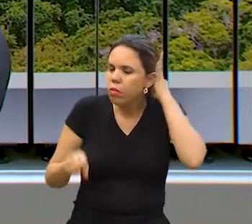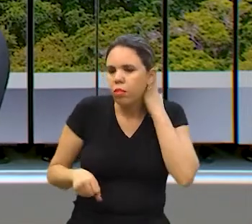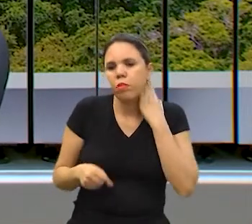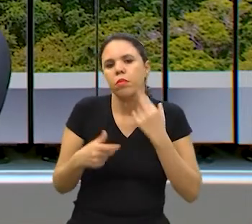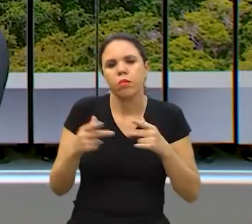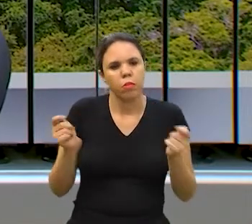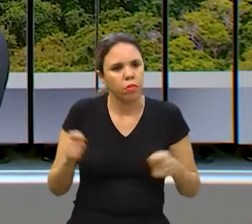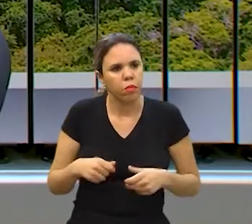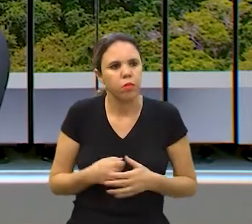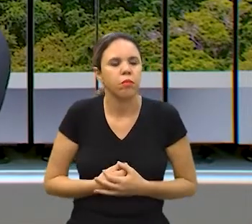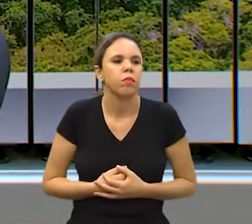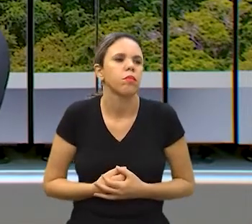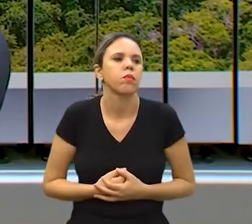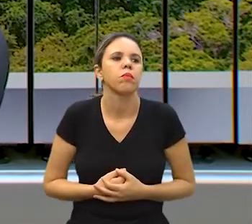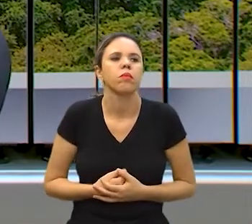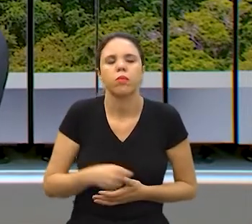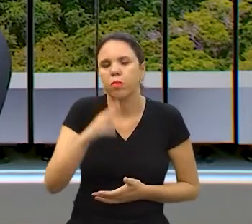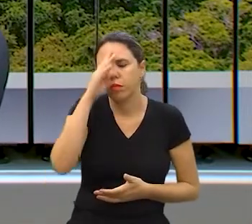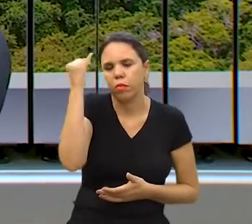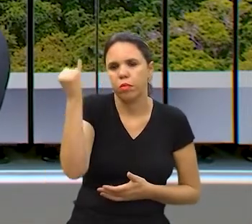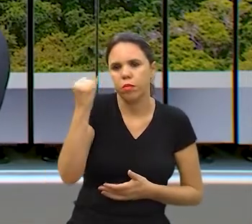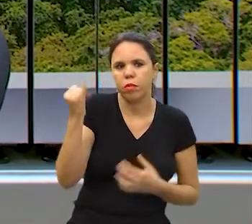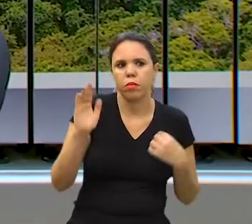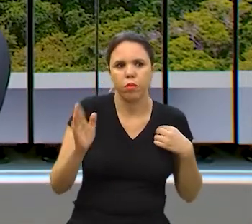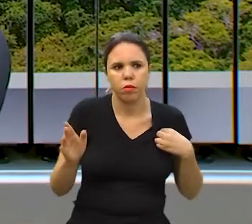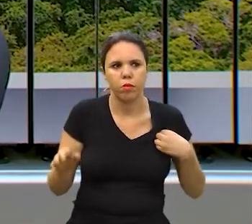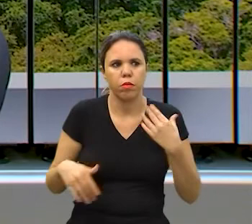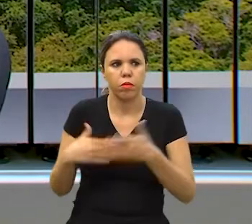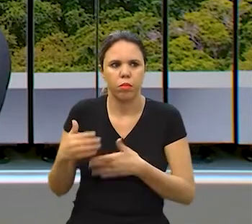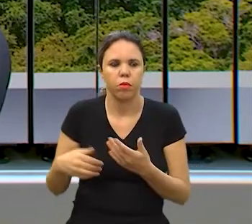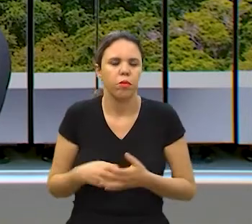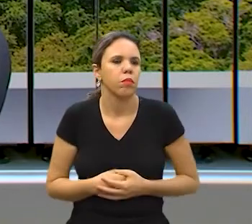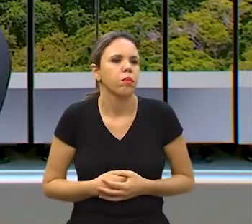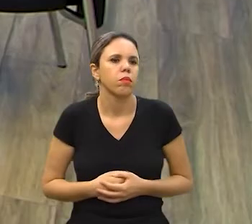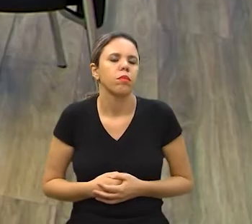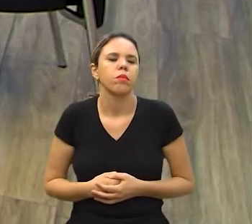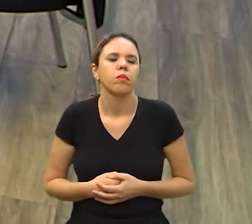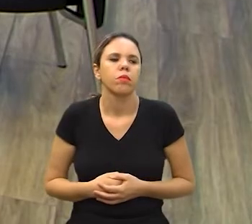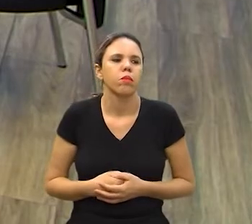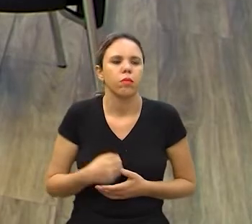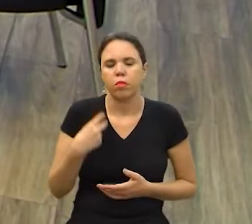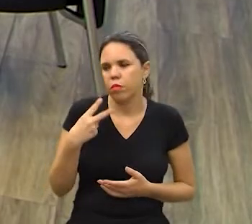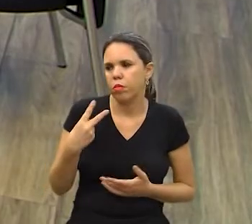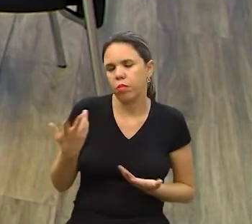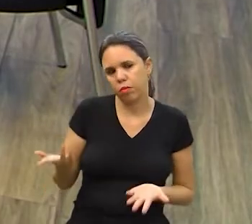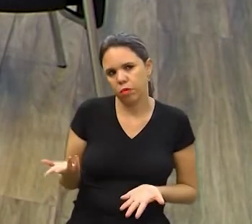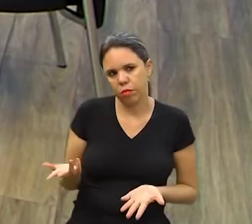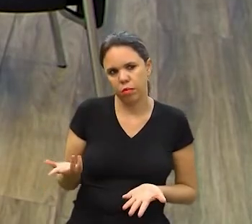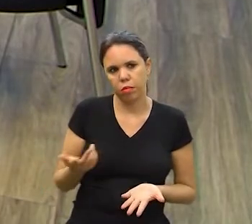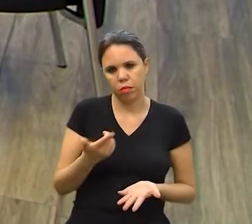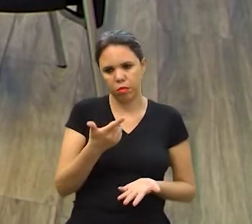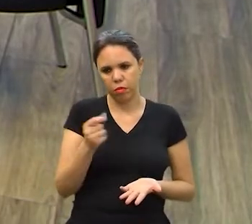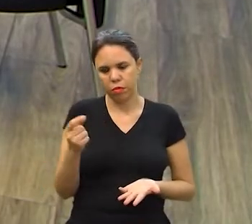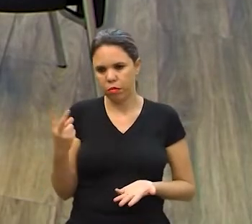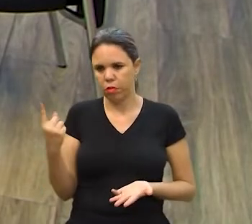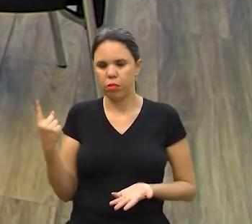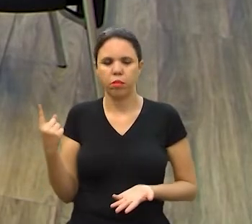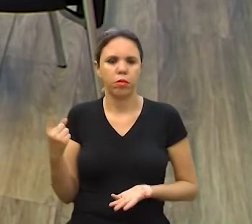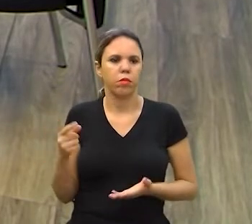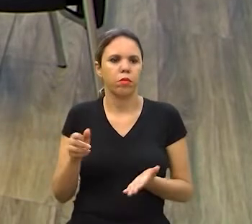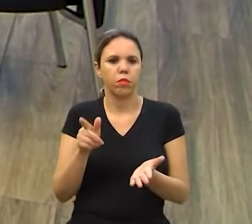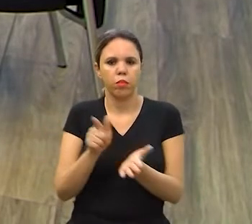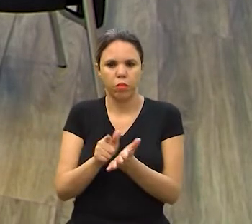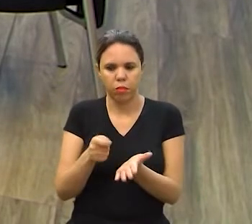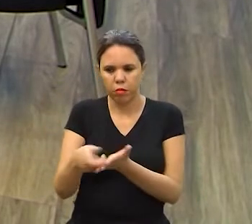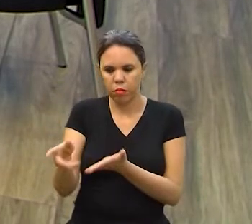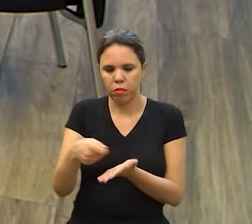tem sim outras condições, e isso é fundamental, né? E já vem acontecendo. Vereador, ainda em 2021, o senhor falou